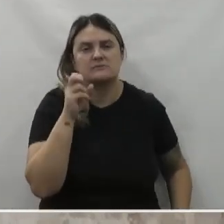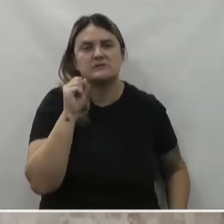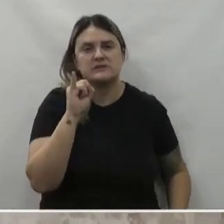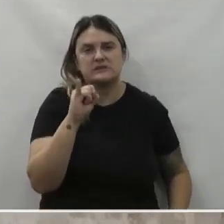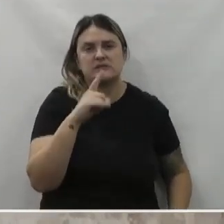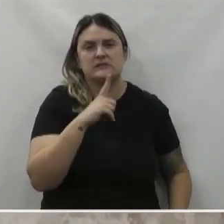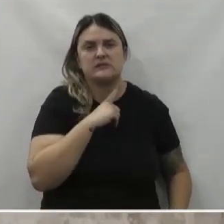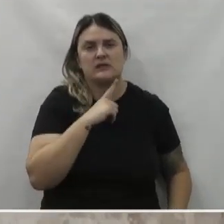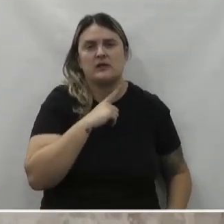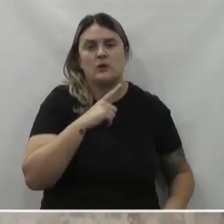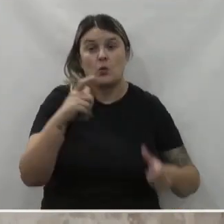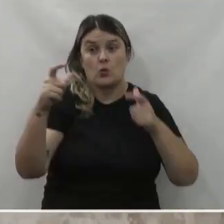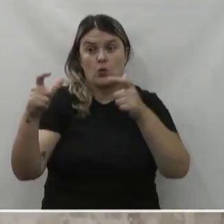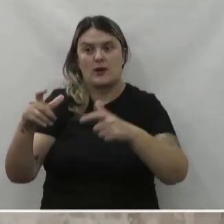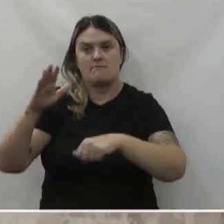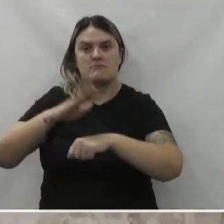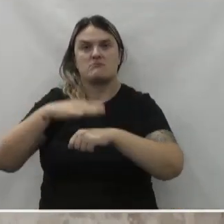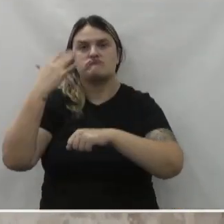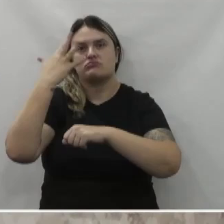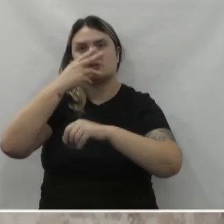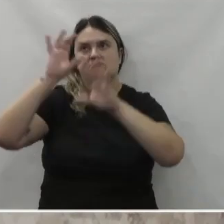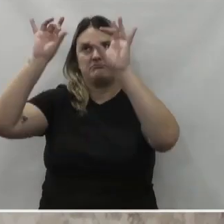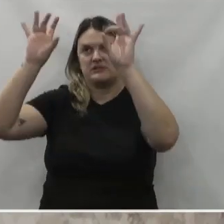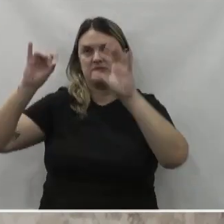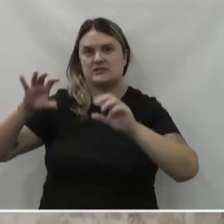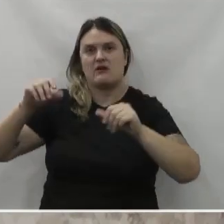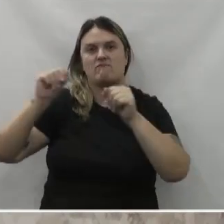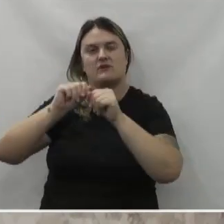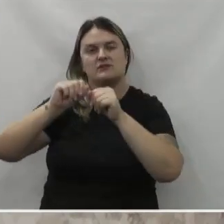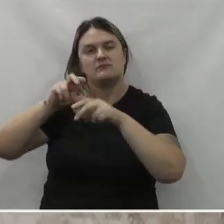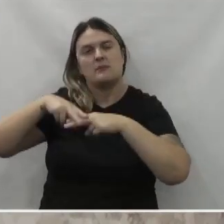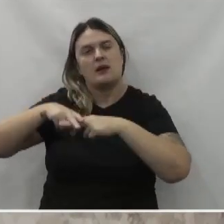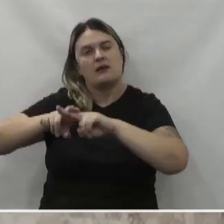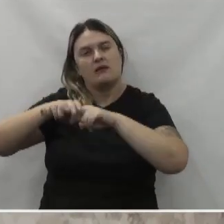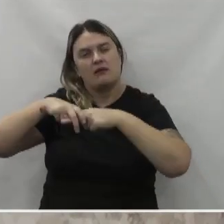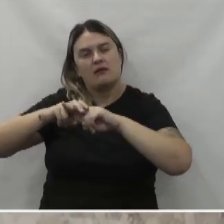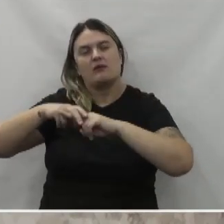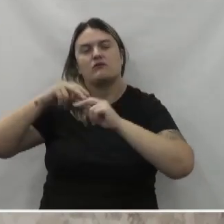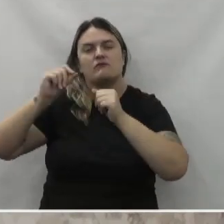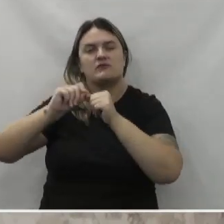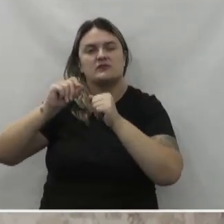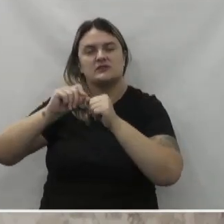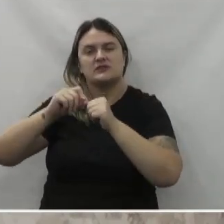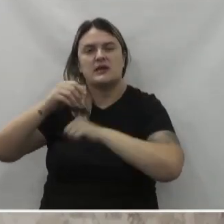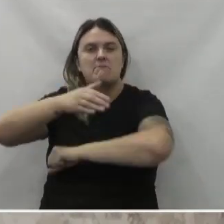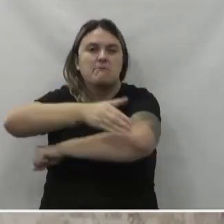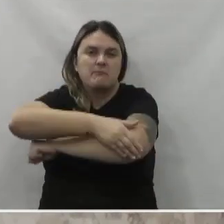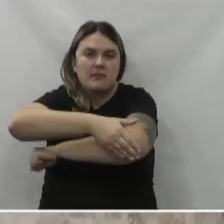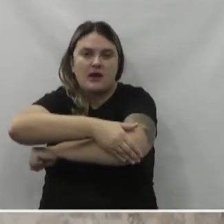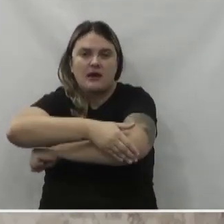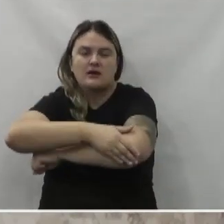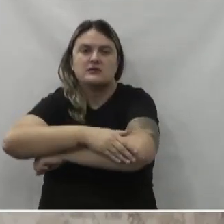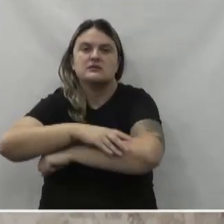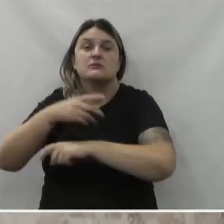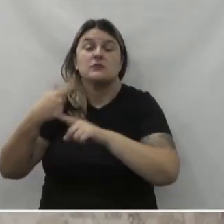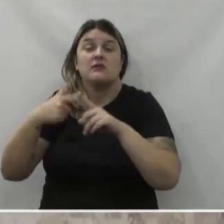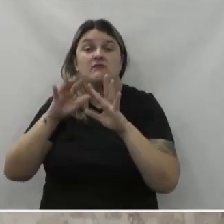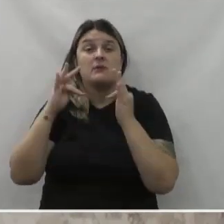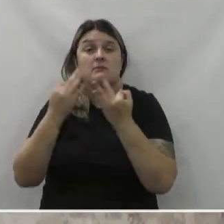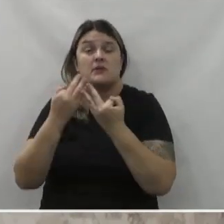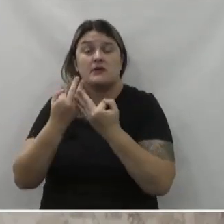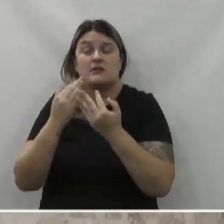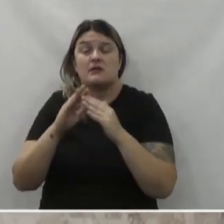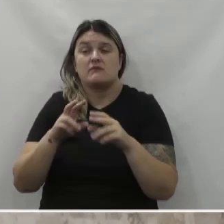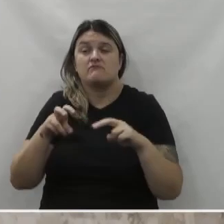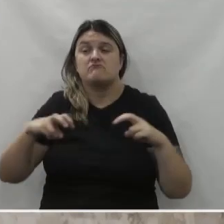um lugar revitalizado, né, com um parquinho, uma pracinha ali para os pais poder também ficar